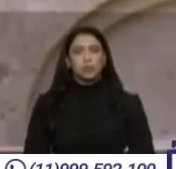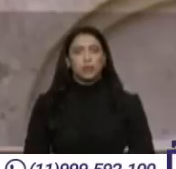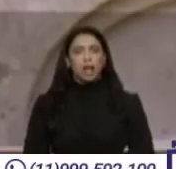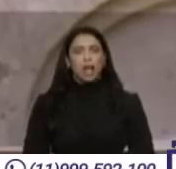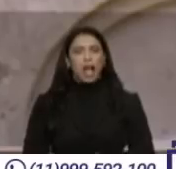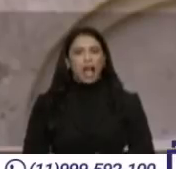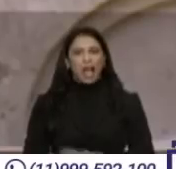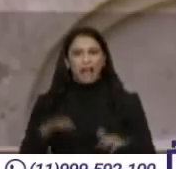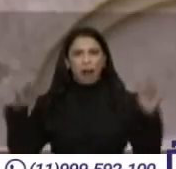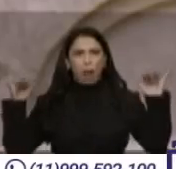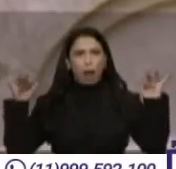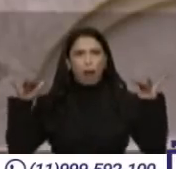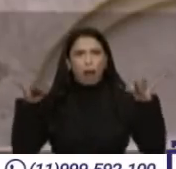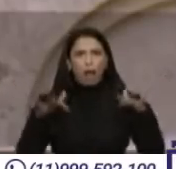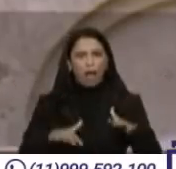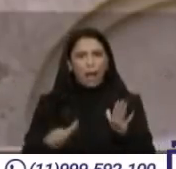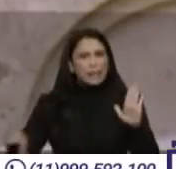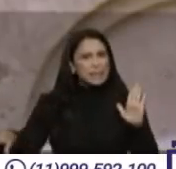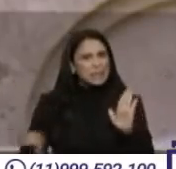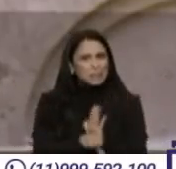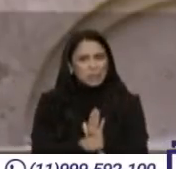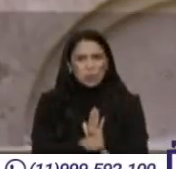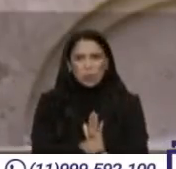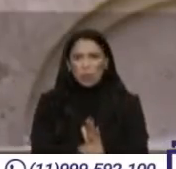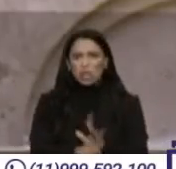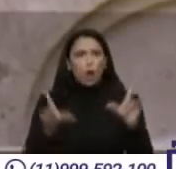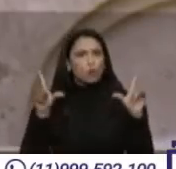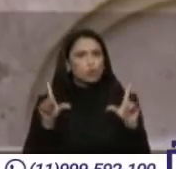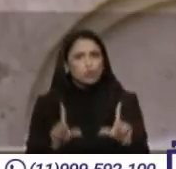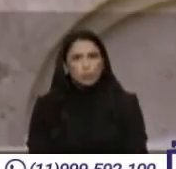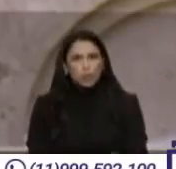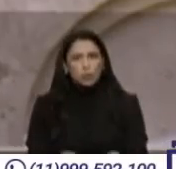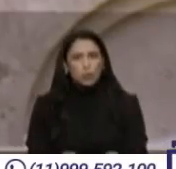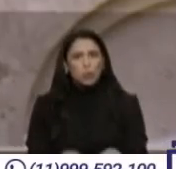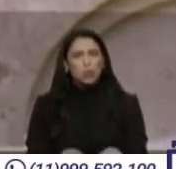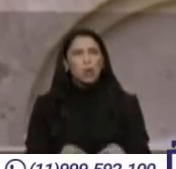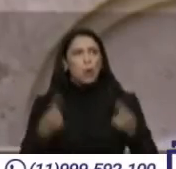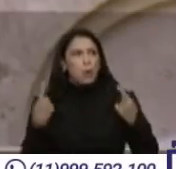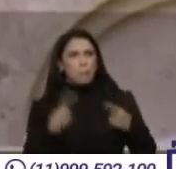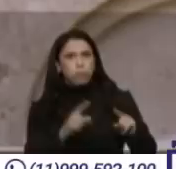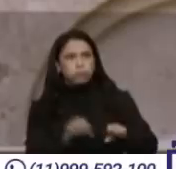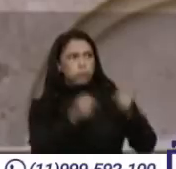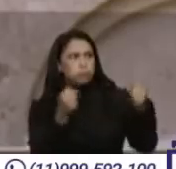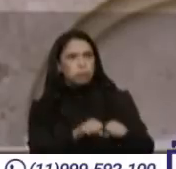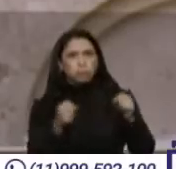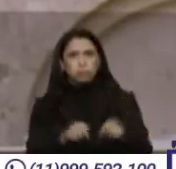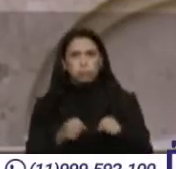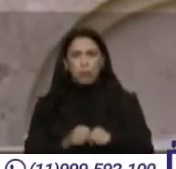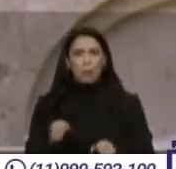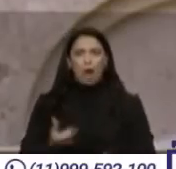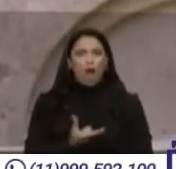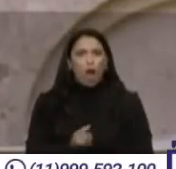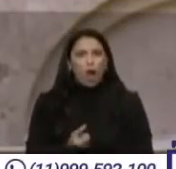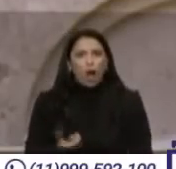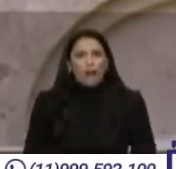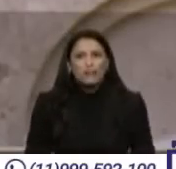invasão criminosa nem ameniza o ataque covarde nunca antes perpetrado contra